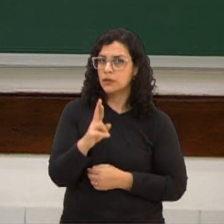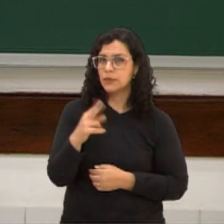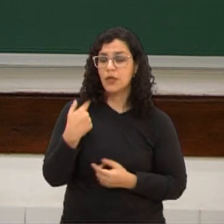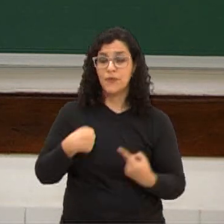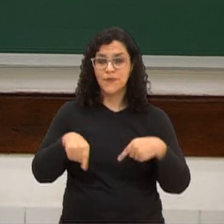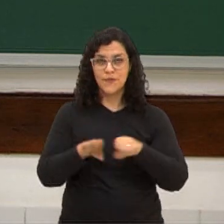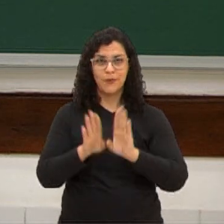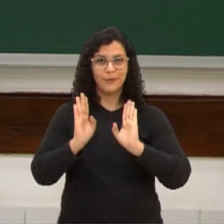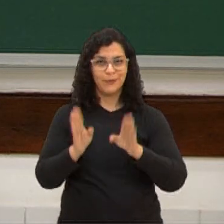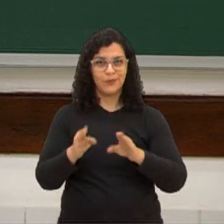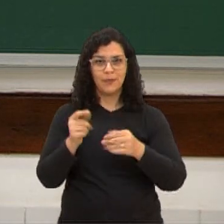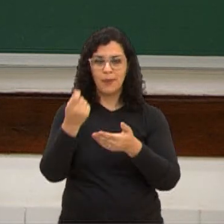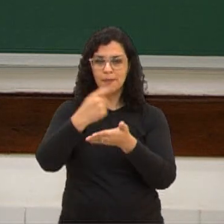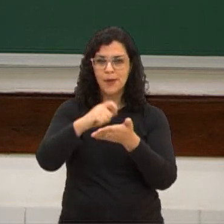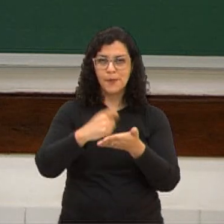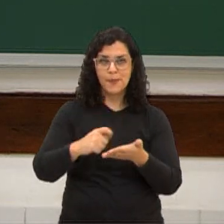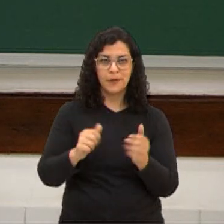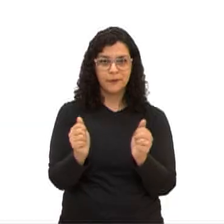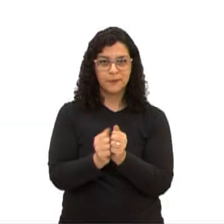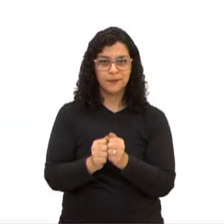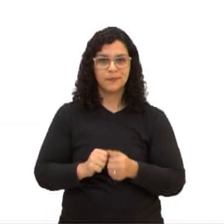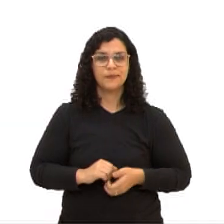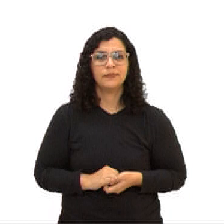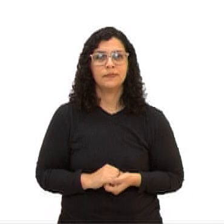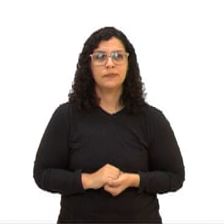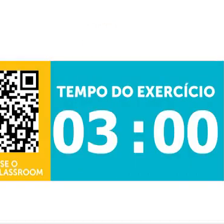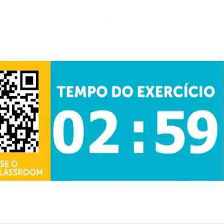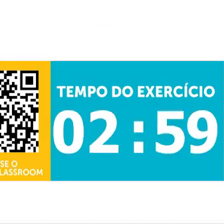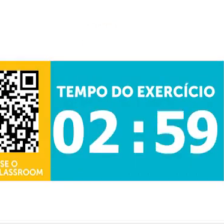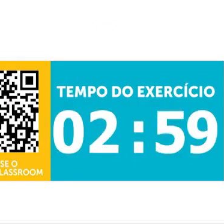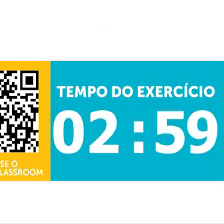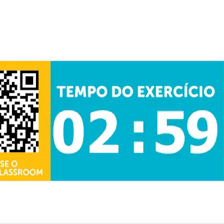que a gente já volta para corrigir juntos.